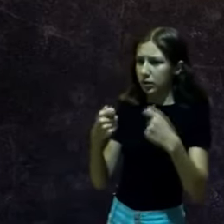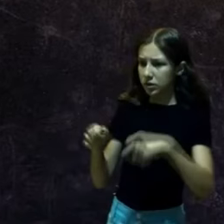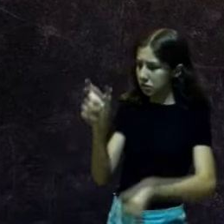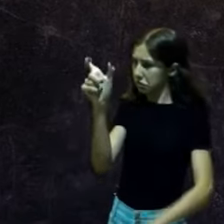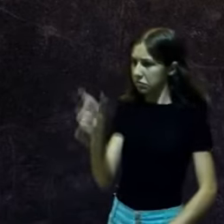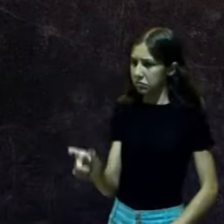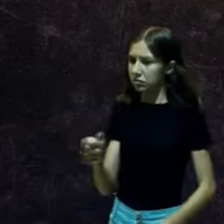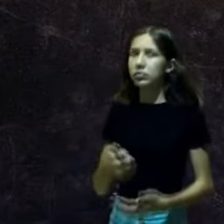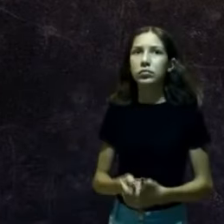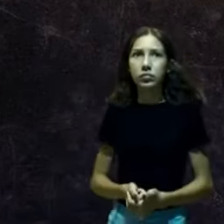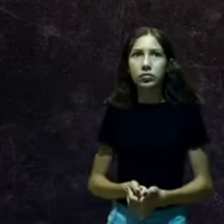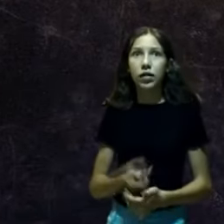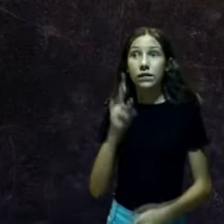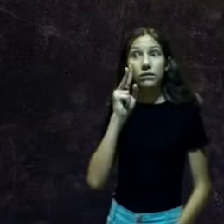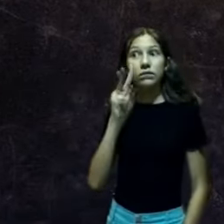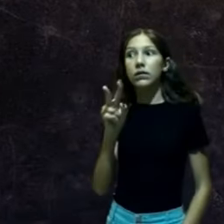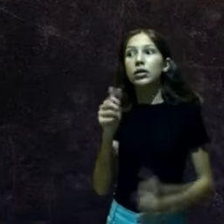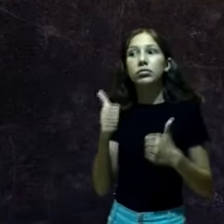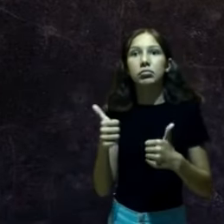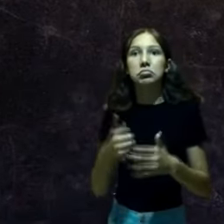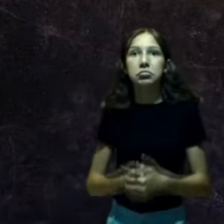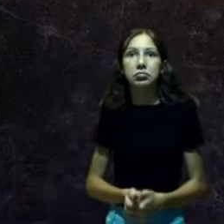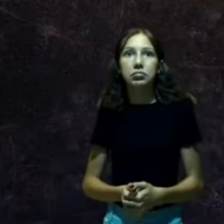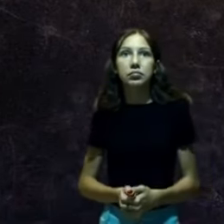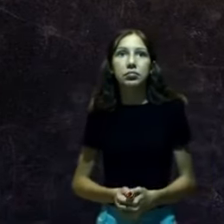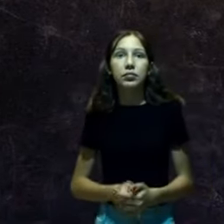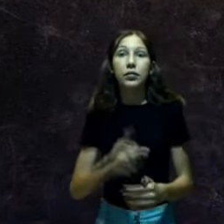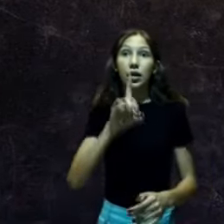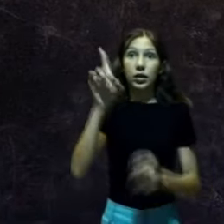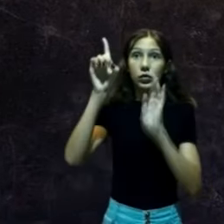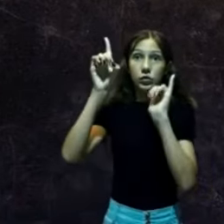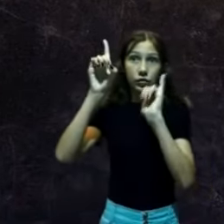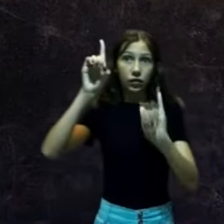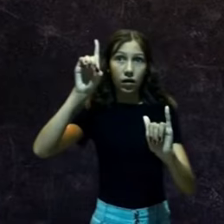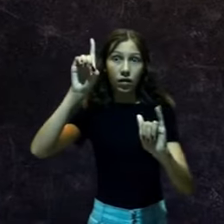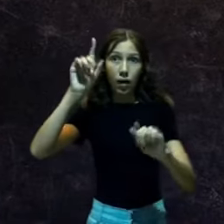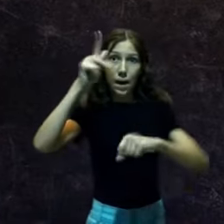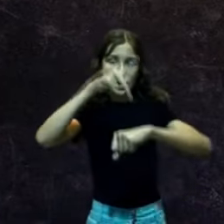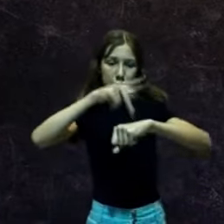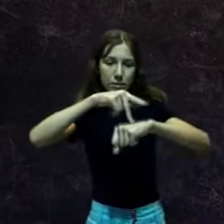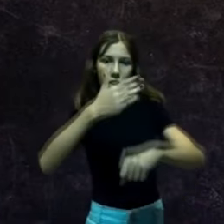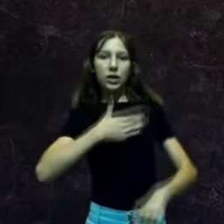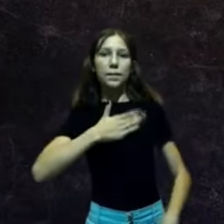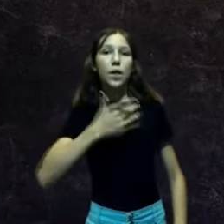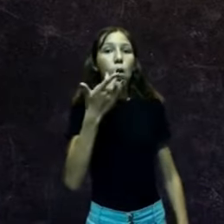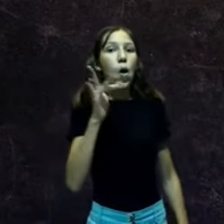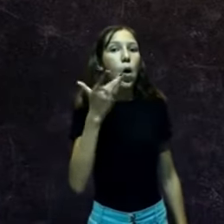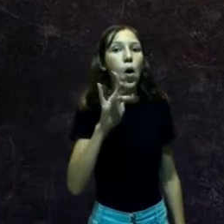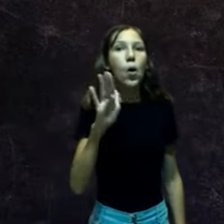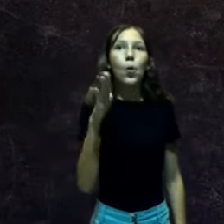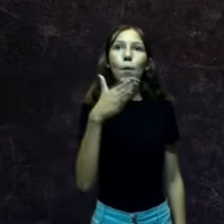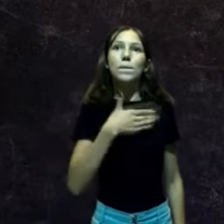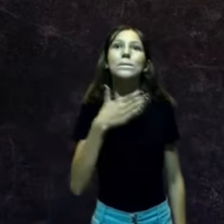E olha, vê se esse cheque tem saldo. Minha é a prata, meu é o ouro,